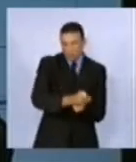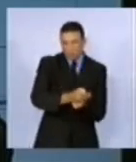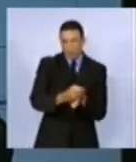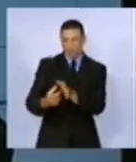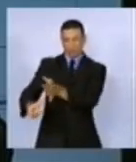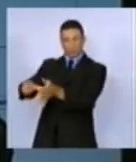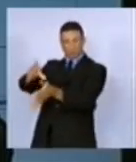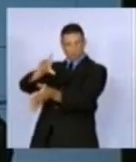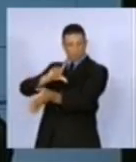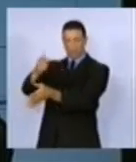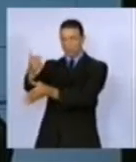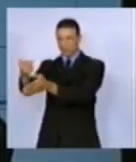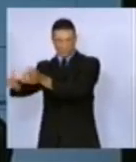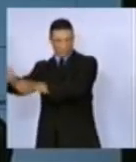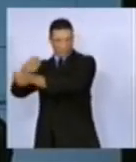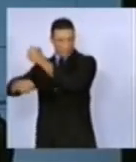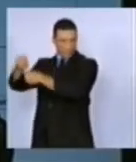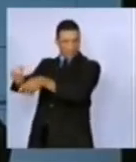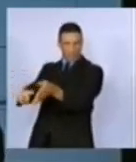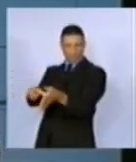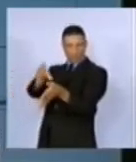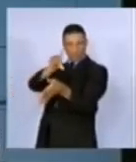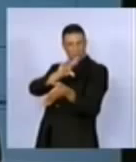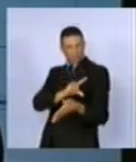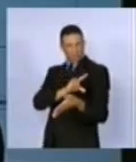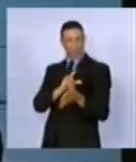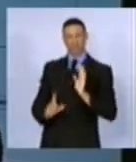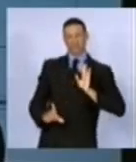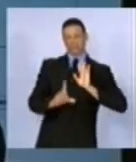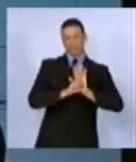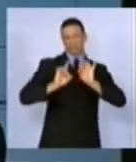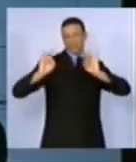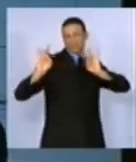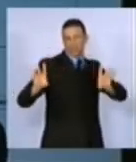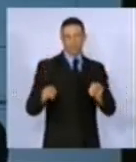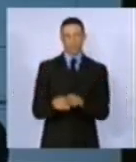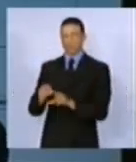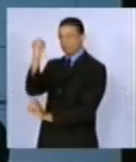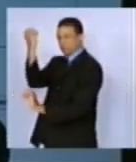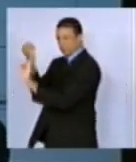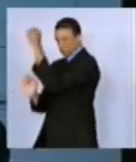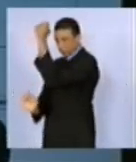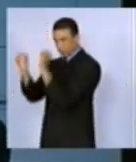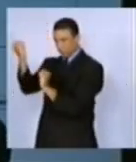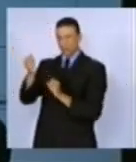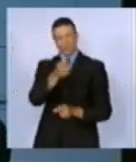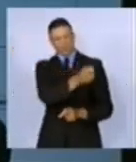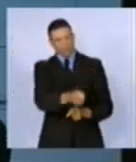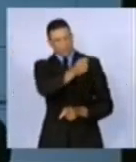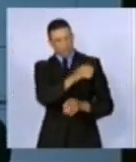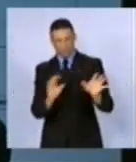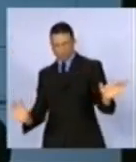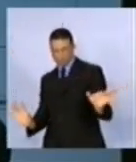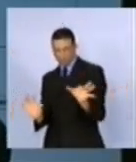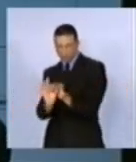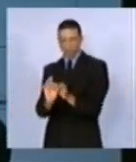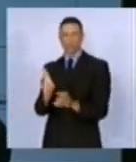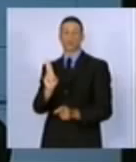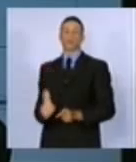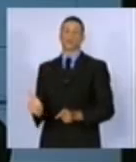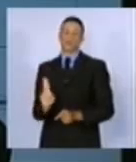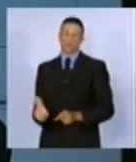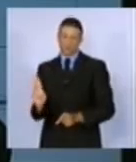dos prazos legais e o que efetivamente está sendo feito pelas usinas e pelas associações e fornecedores então a gente observa